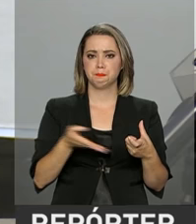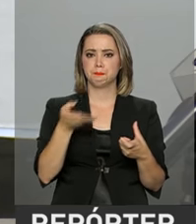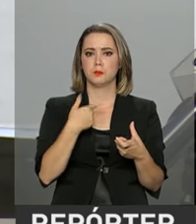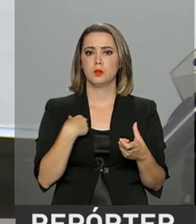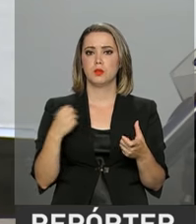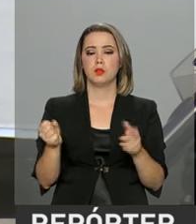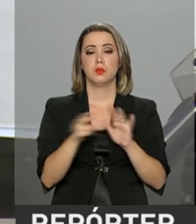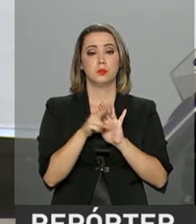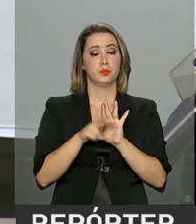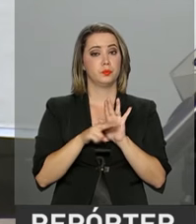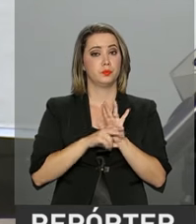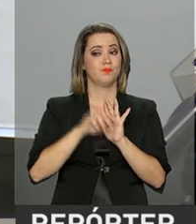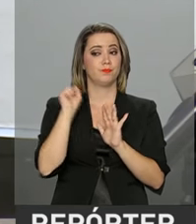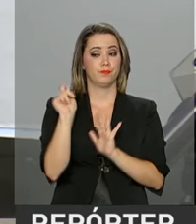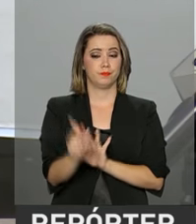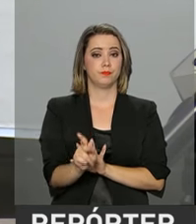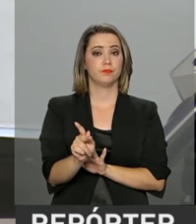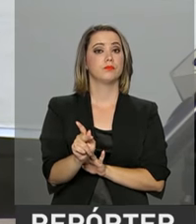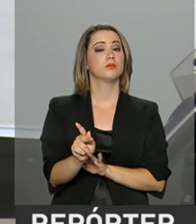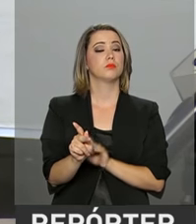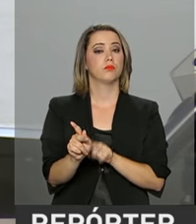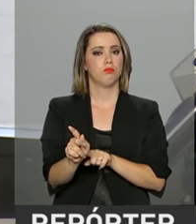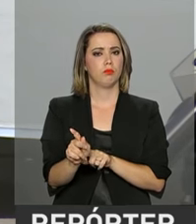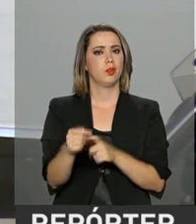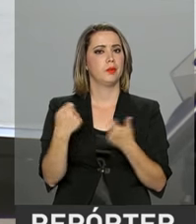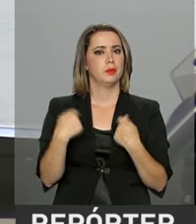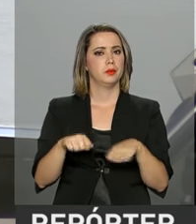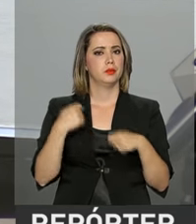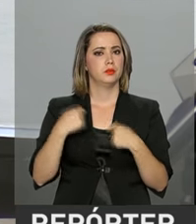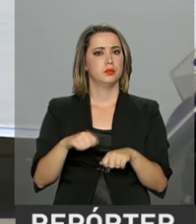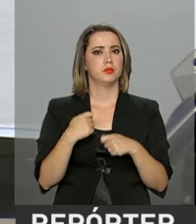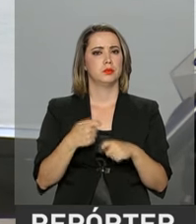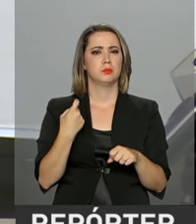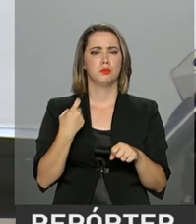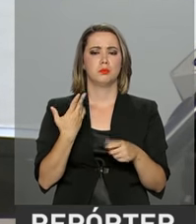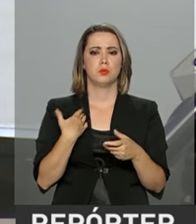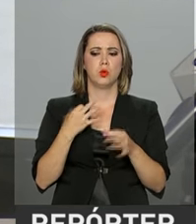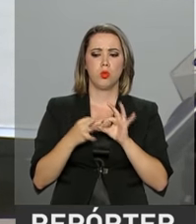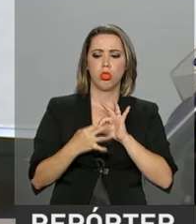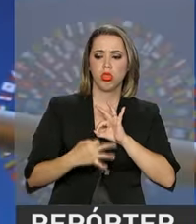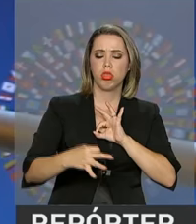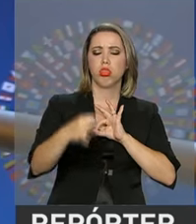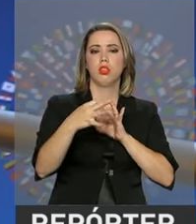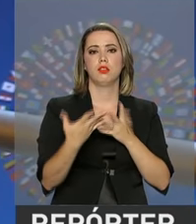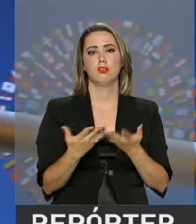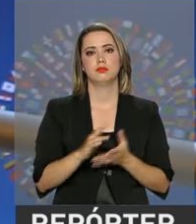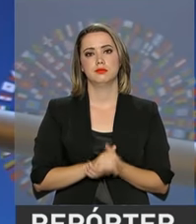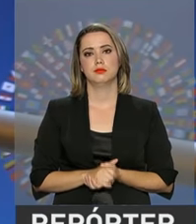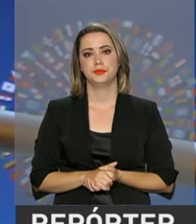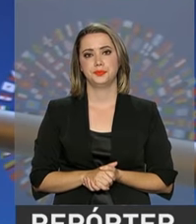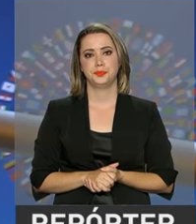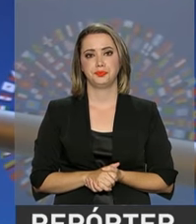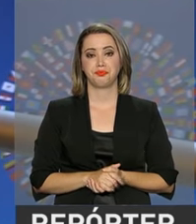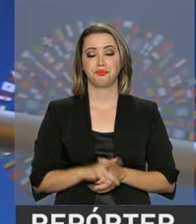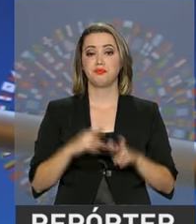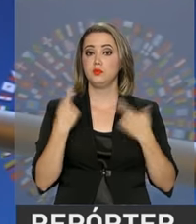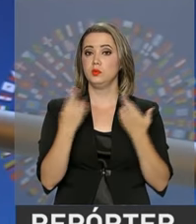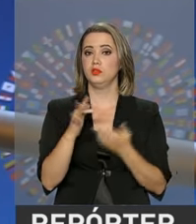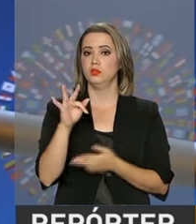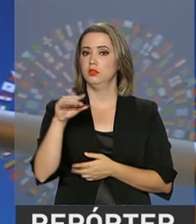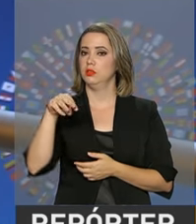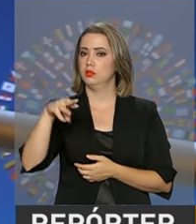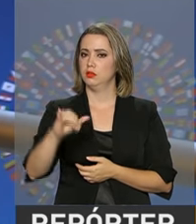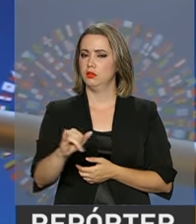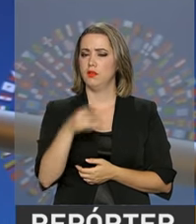da previdência terá uma duração de longo prazo nessa reunião do fmi o ministro